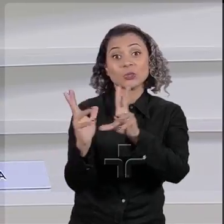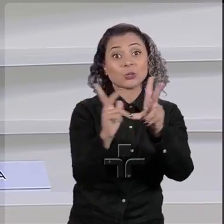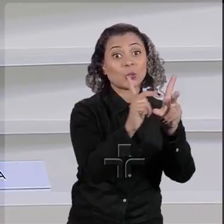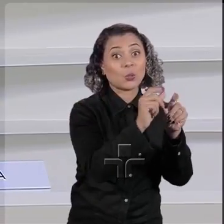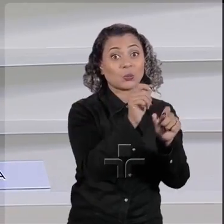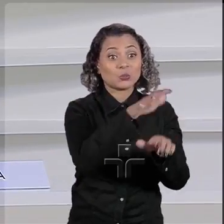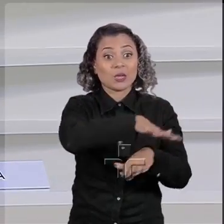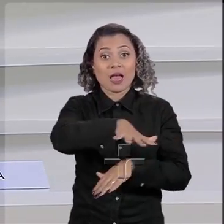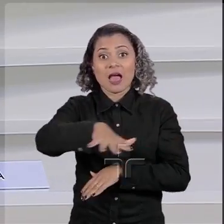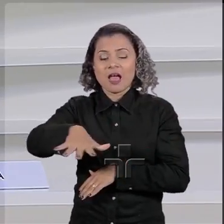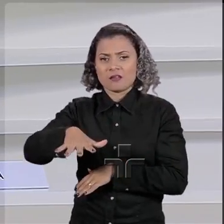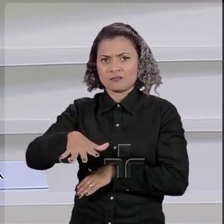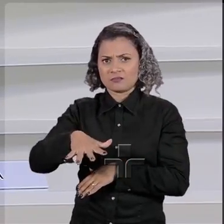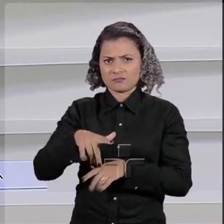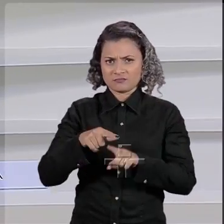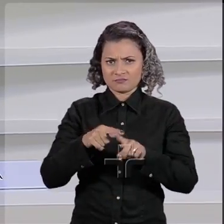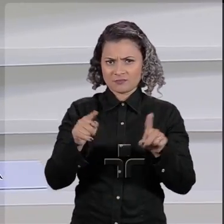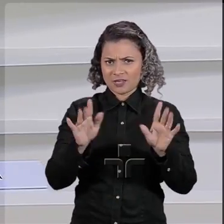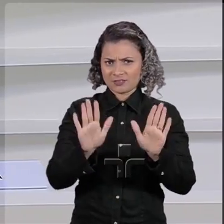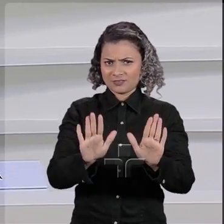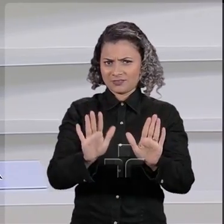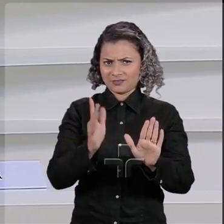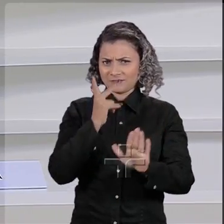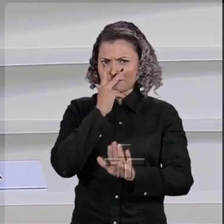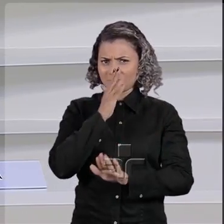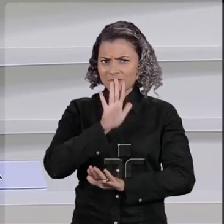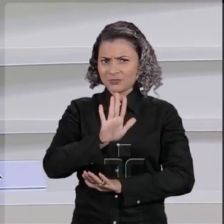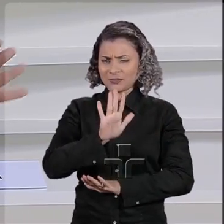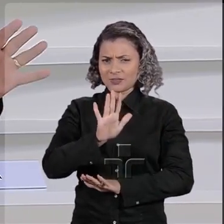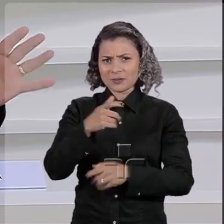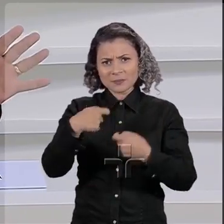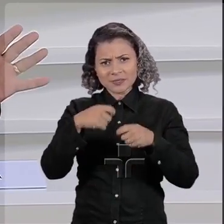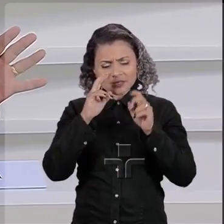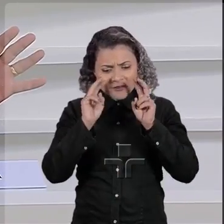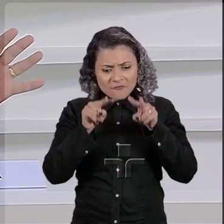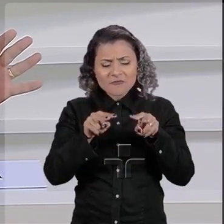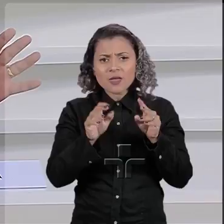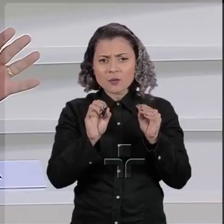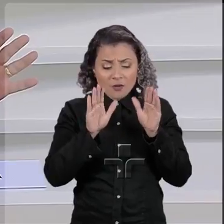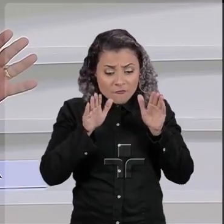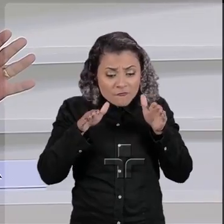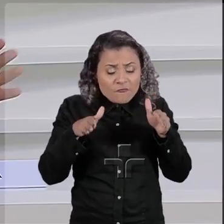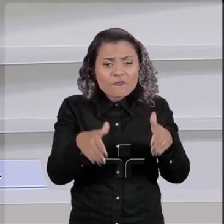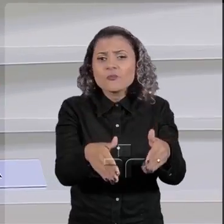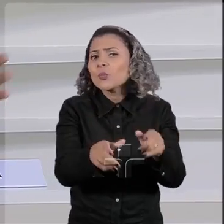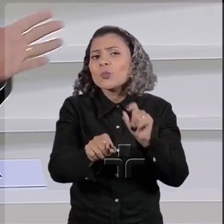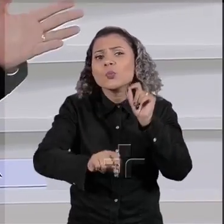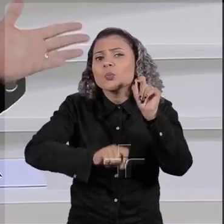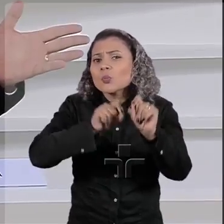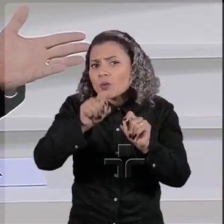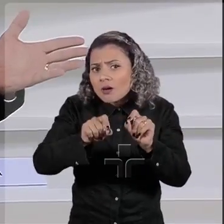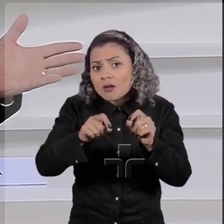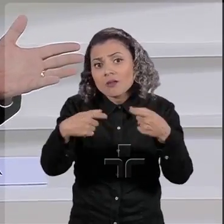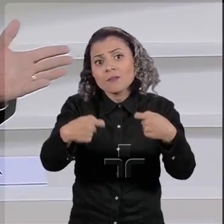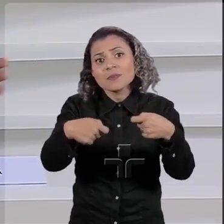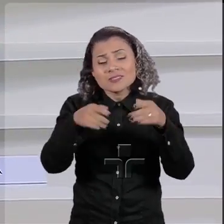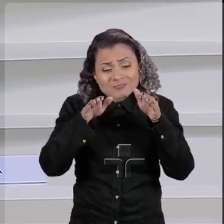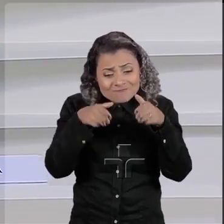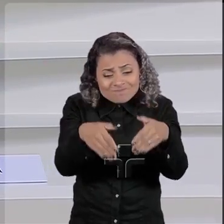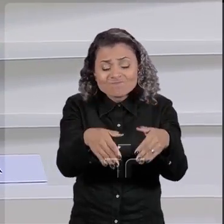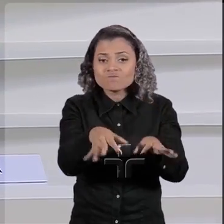mas tem que ver o foco aí, não é? Tem que mexer